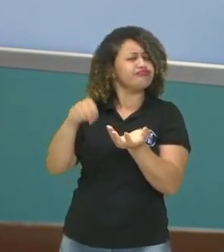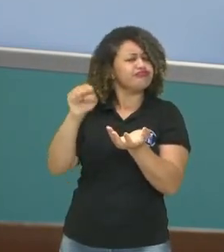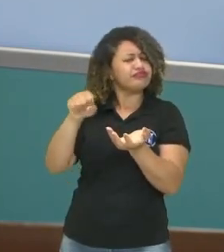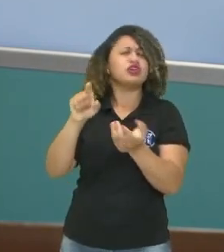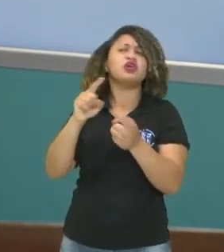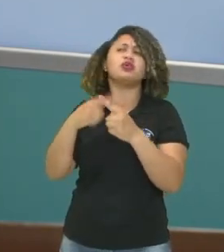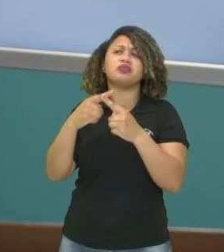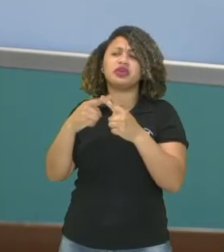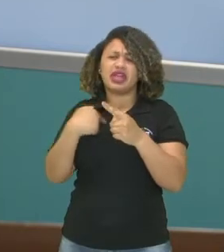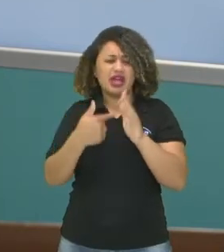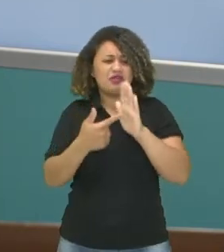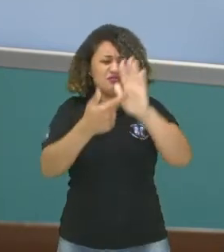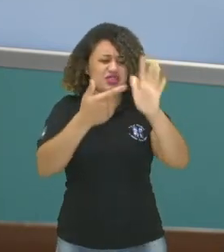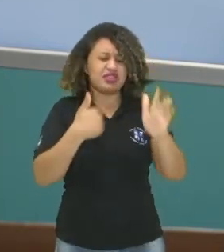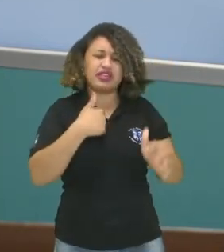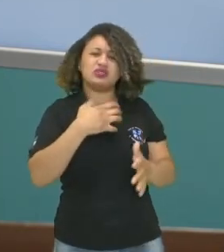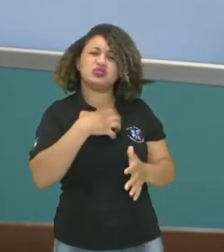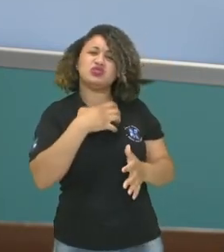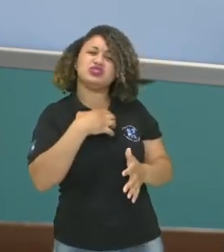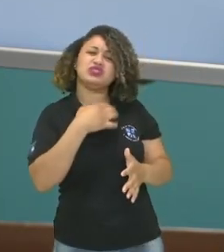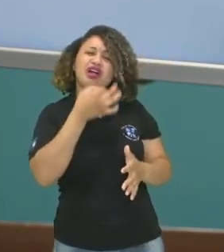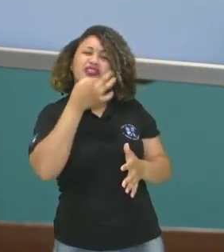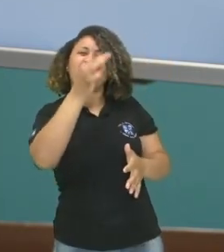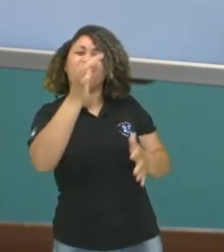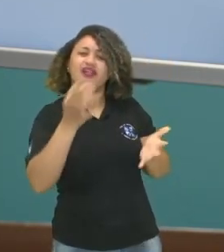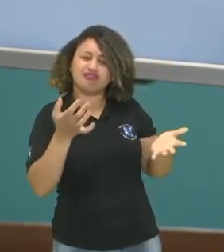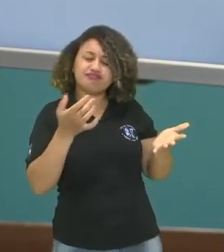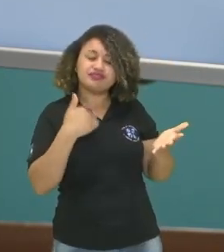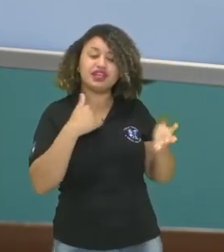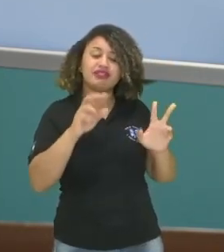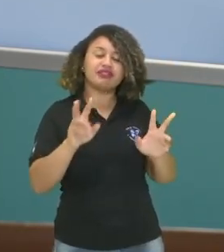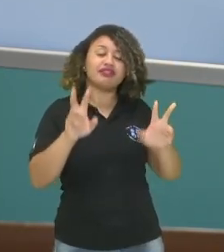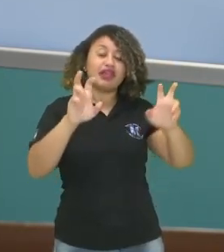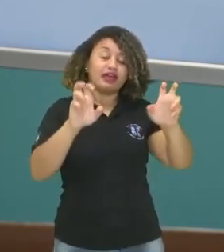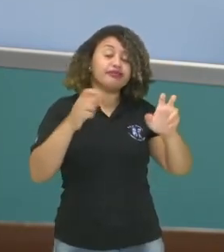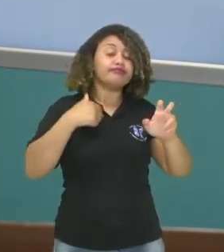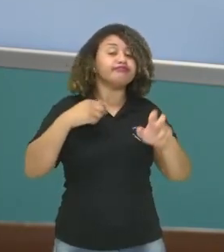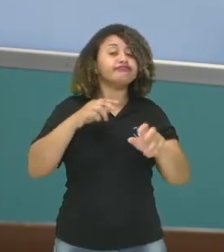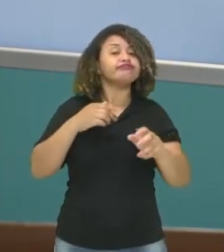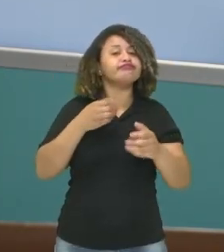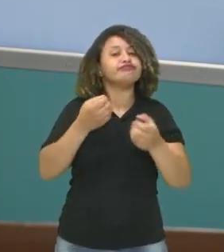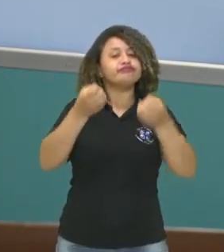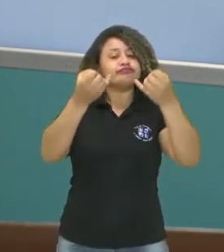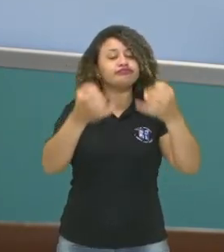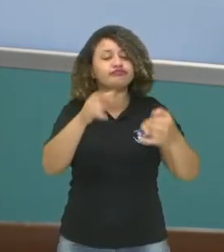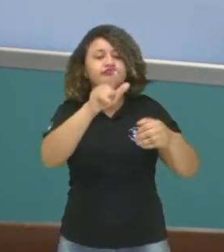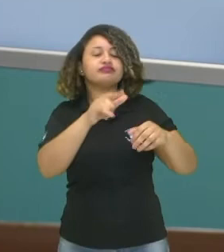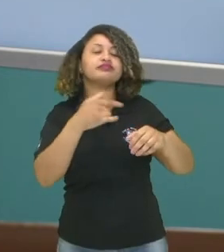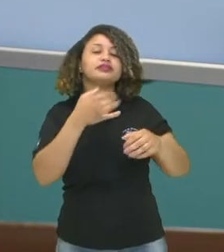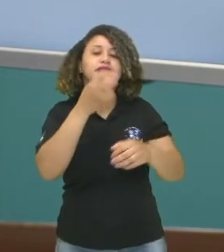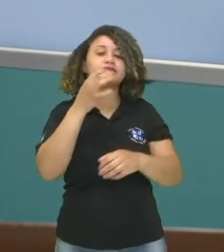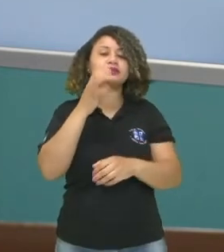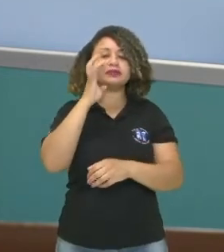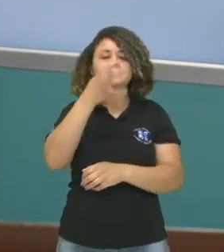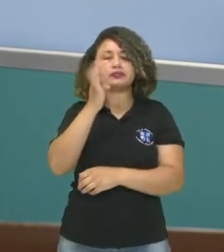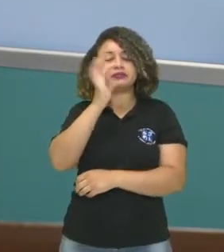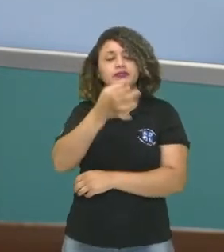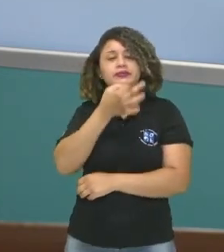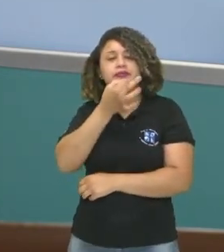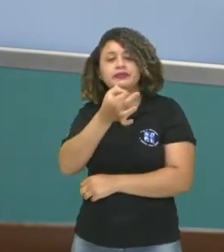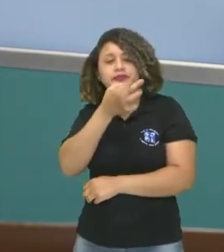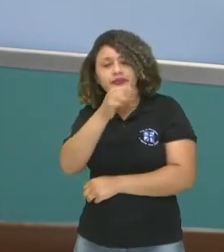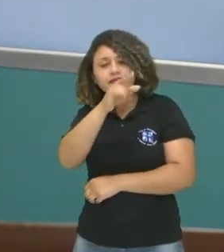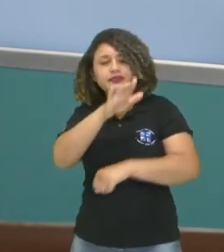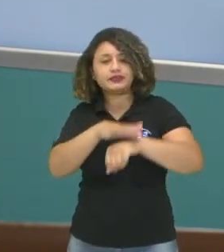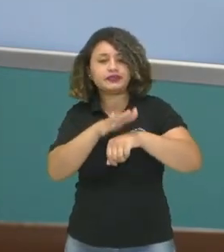para o ridículo a temática a qual está sendo avaliada, está sendo questionada, criticada naquele momento de produção.